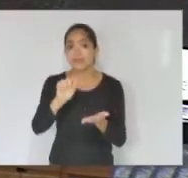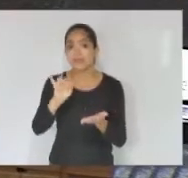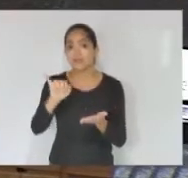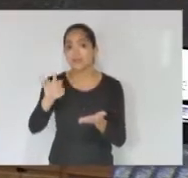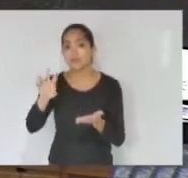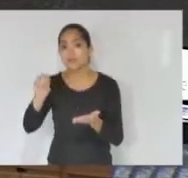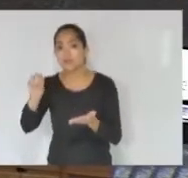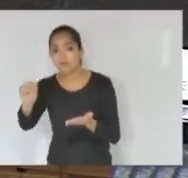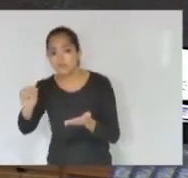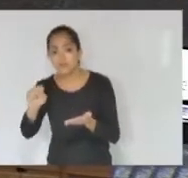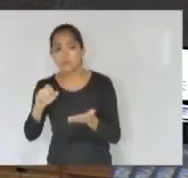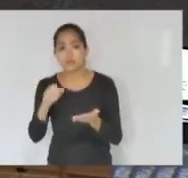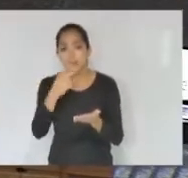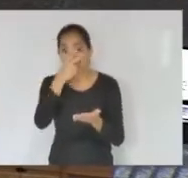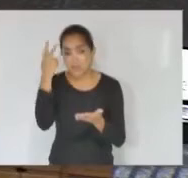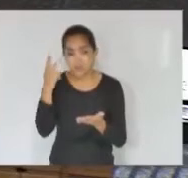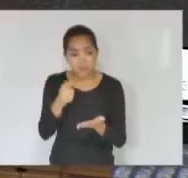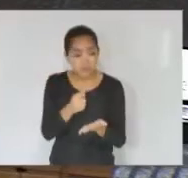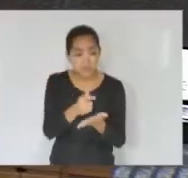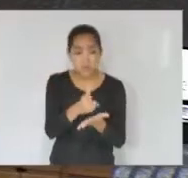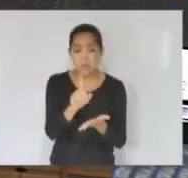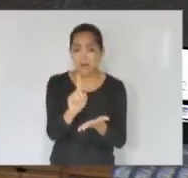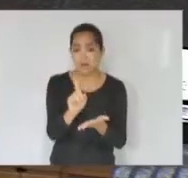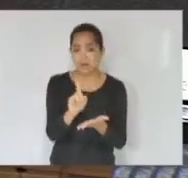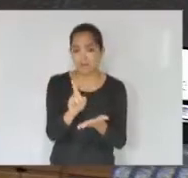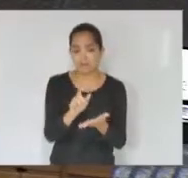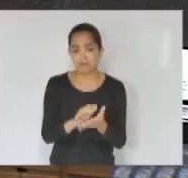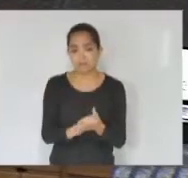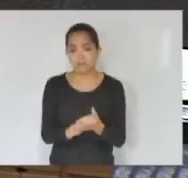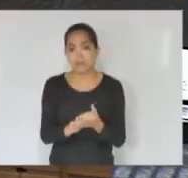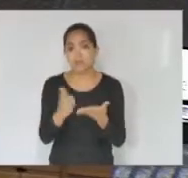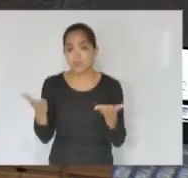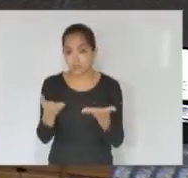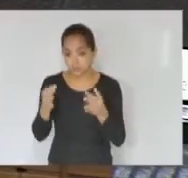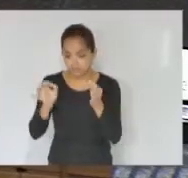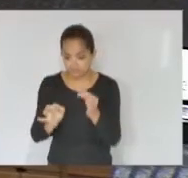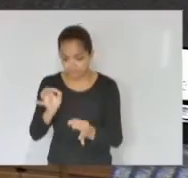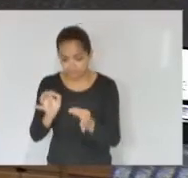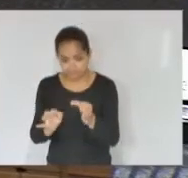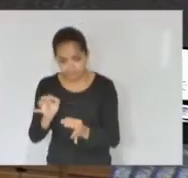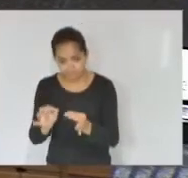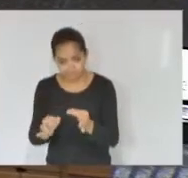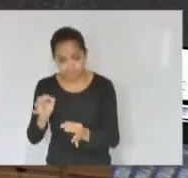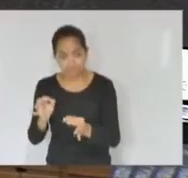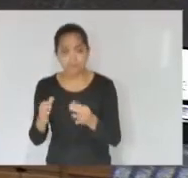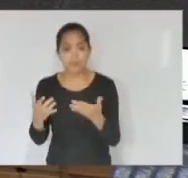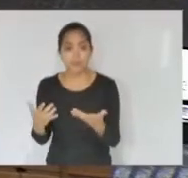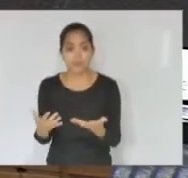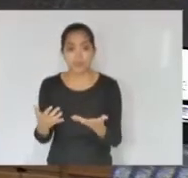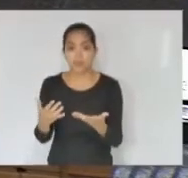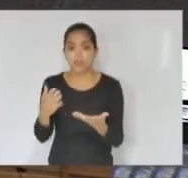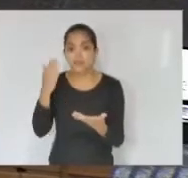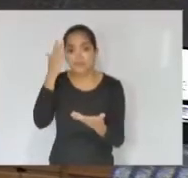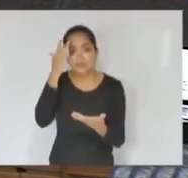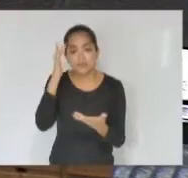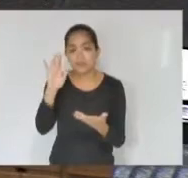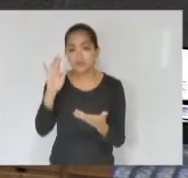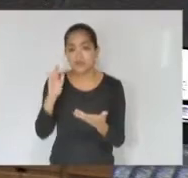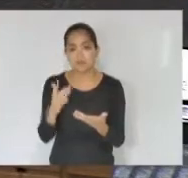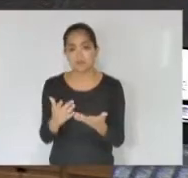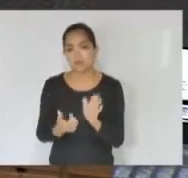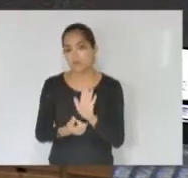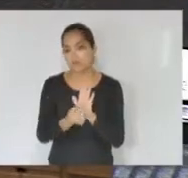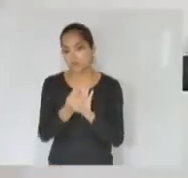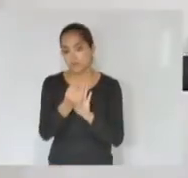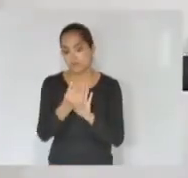não contribuem mais para ele. Então, nós estamos aqui para fazer justiça e lutar por essas pessoas que não têm noção alguma de orçamento.